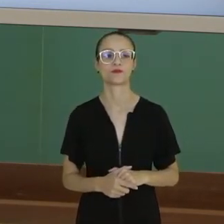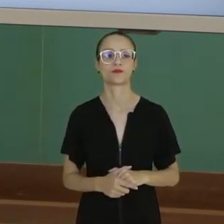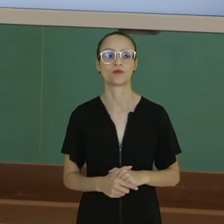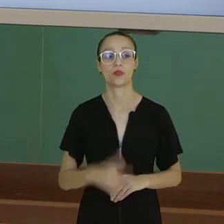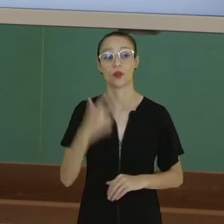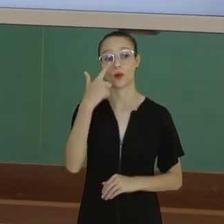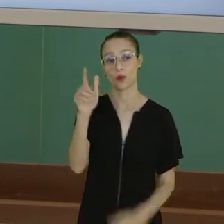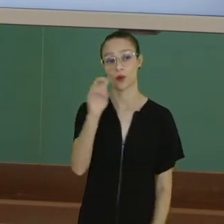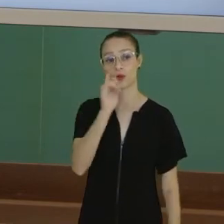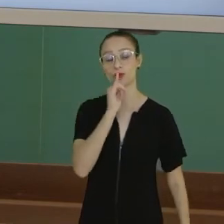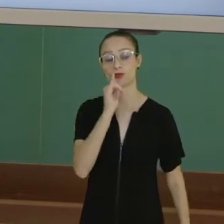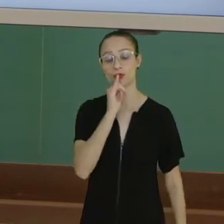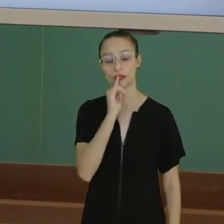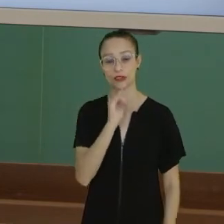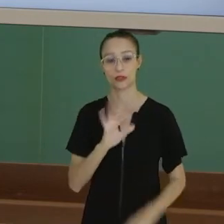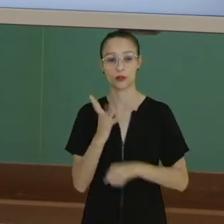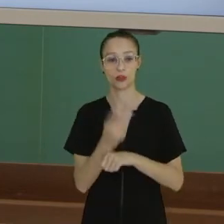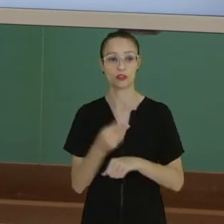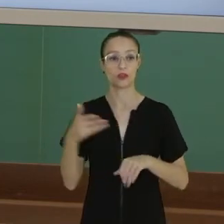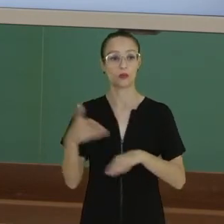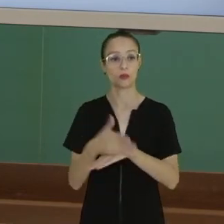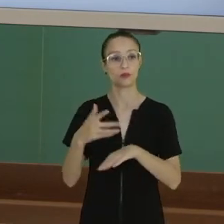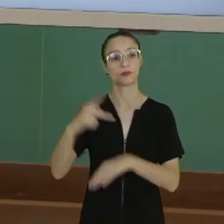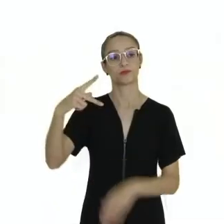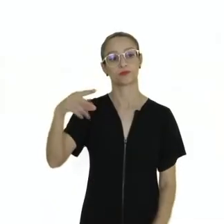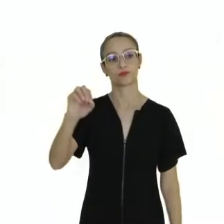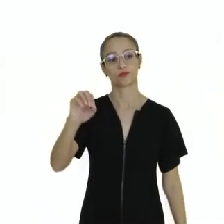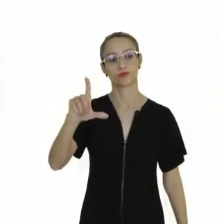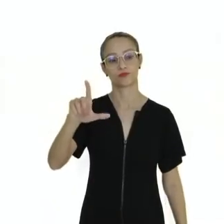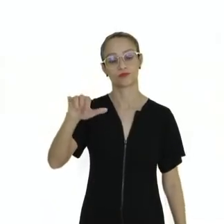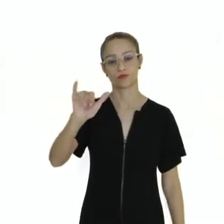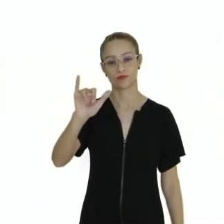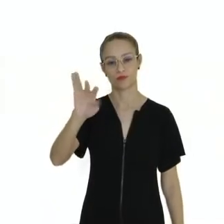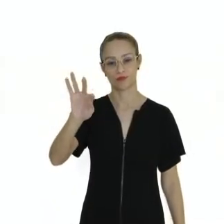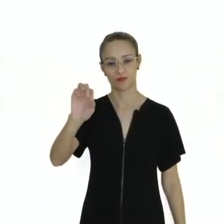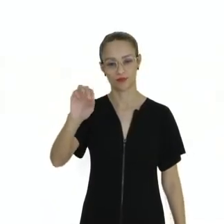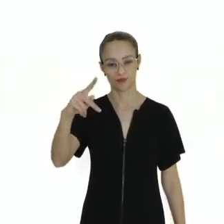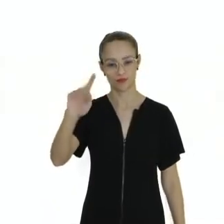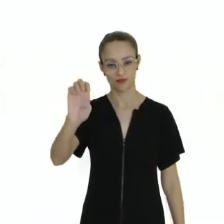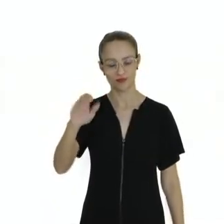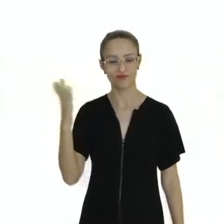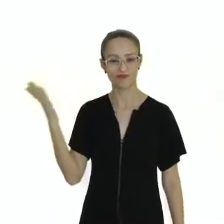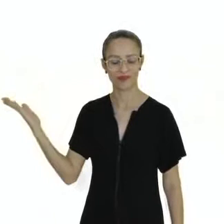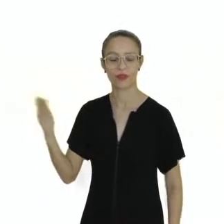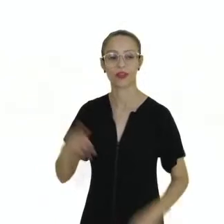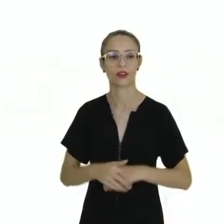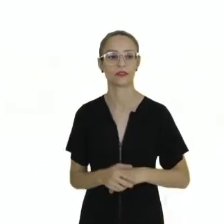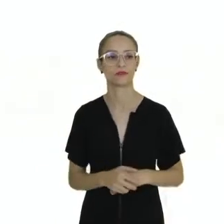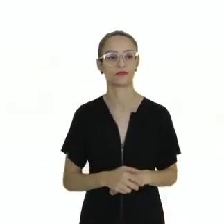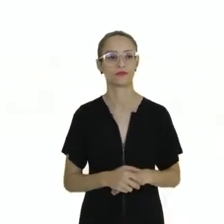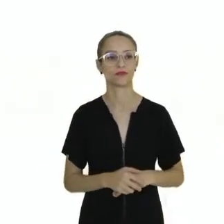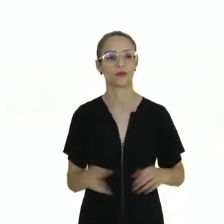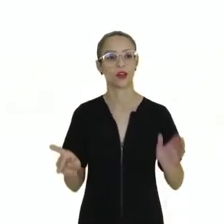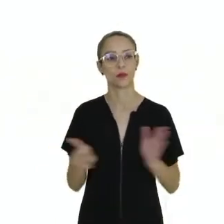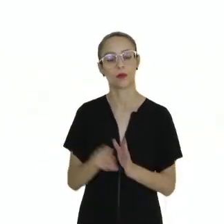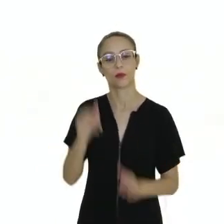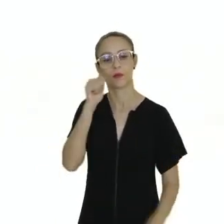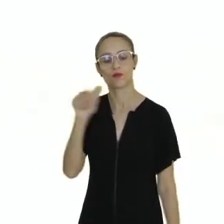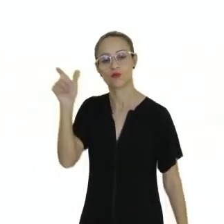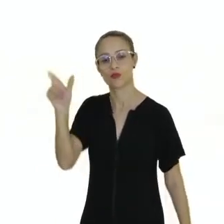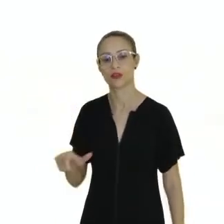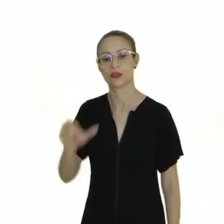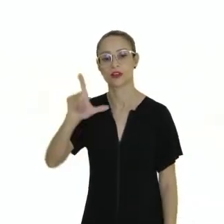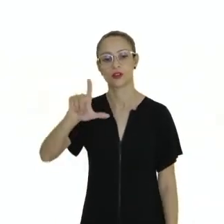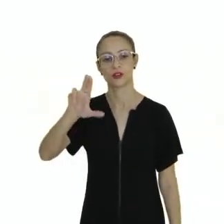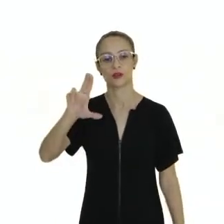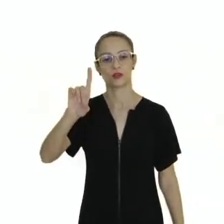Outro exemplo aqui, né, de arte participativa, o Politop, né? Então, a obra de arte da Ludmila Rodrigues, trabalho